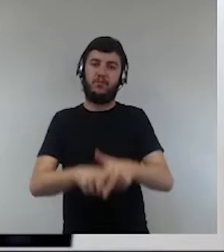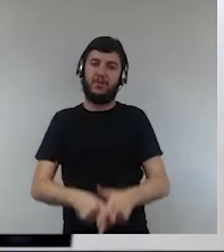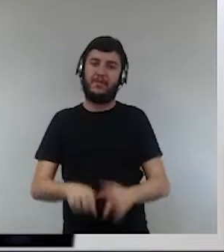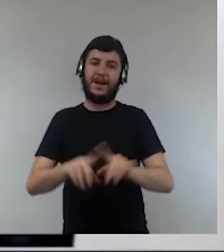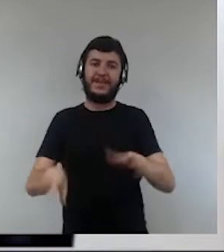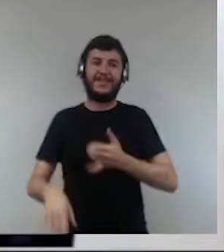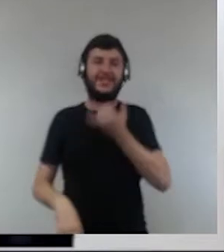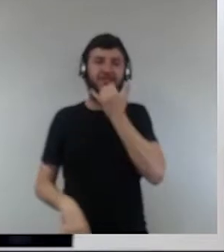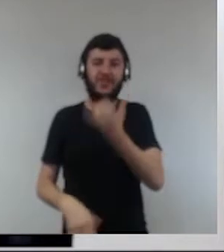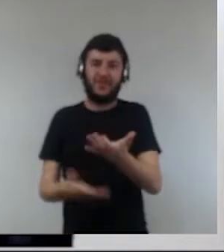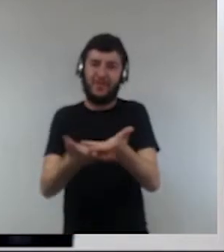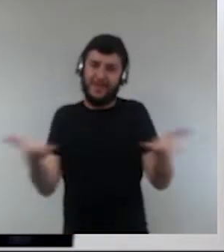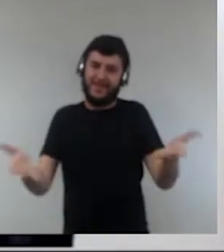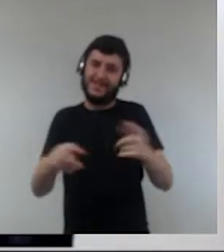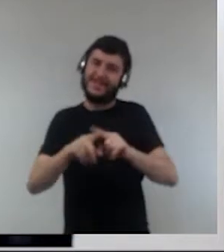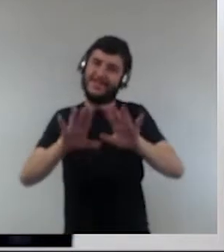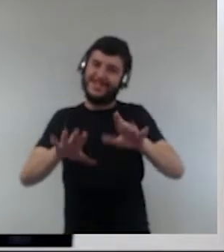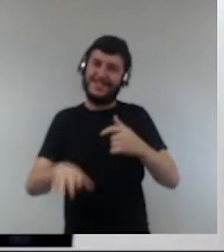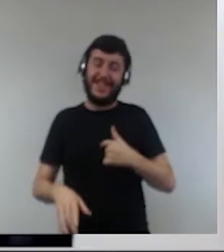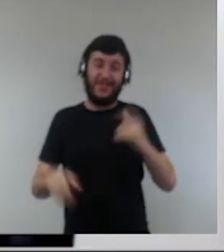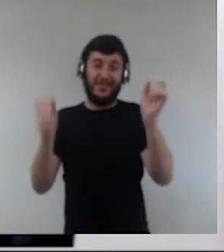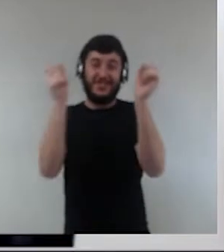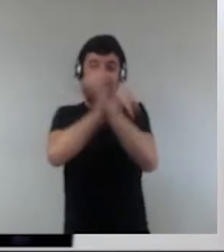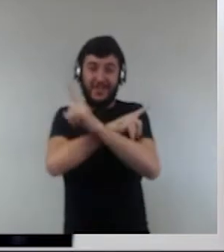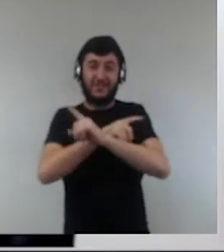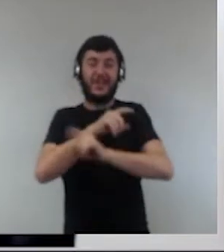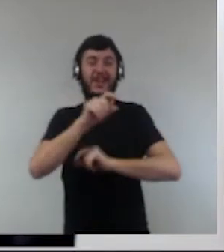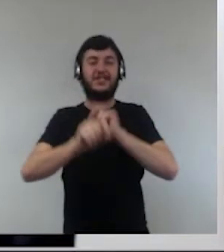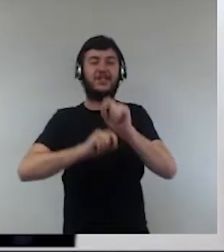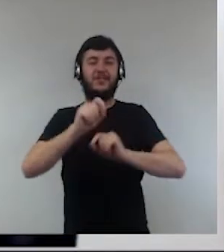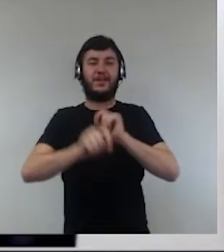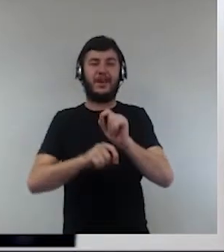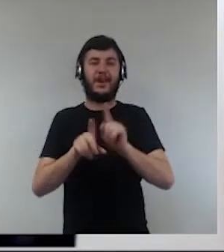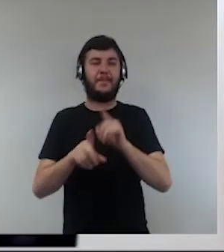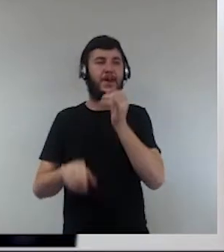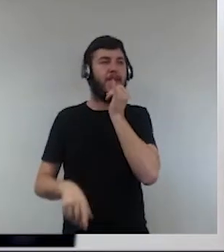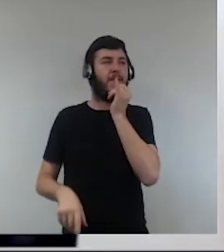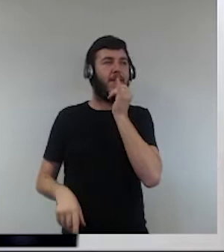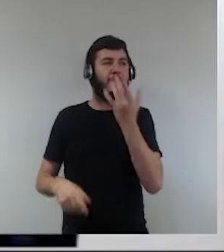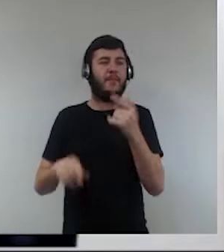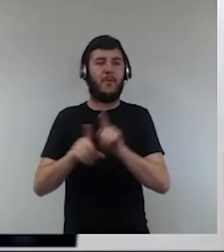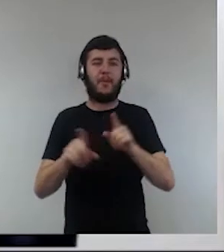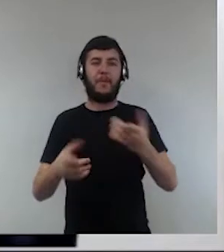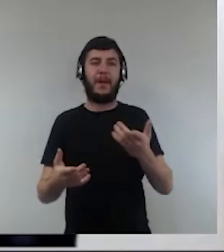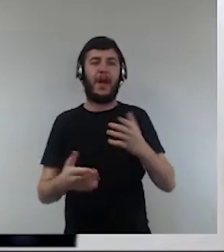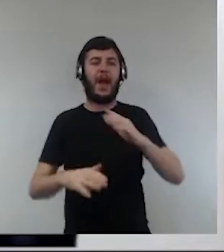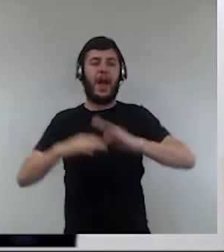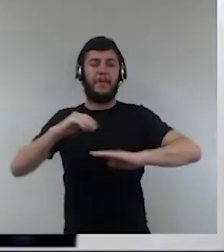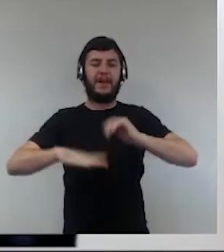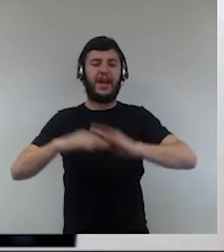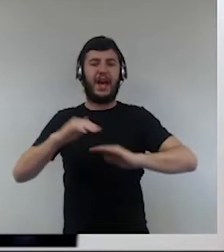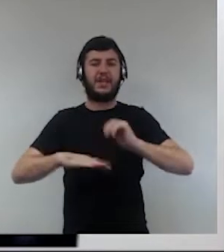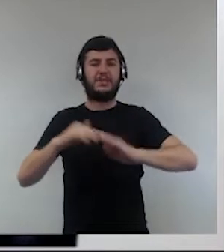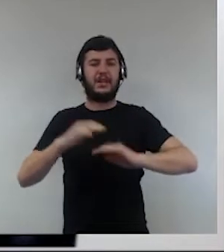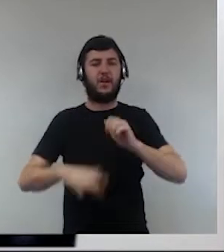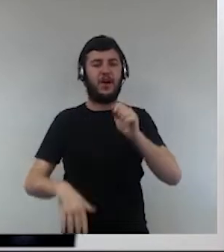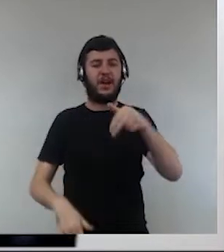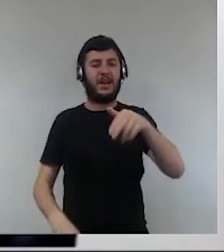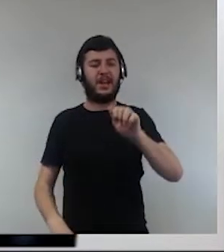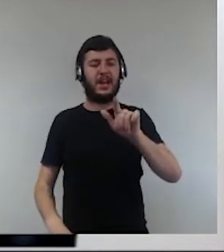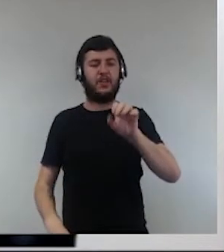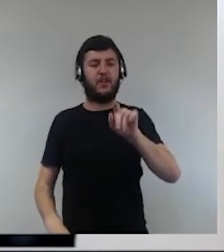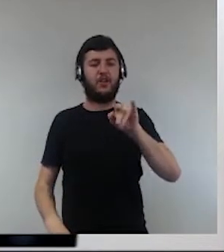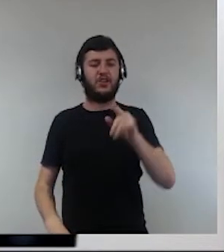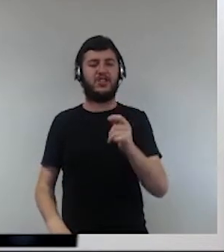devidas, eu tenho uma dificuldade muito grande para fazer aplicação analógica desses dispositivos aqui no campo